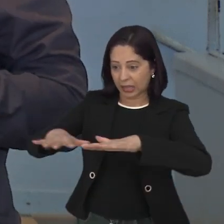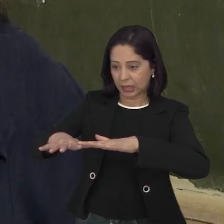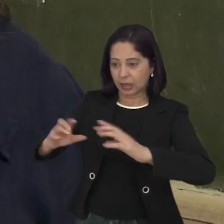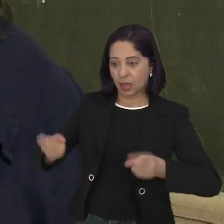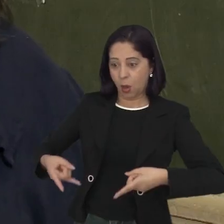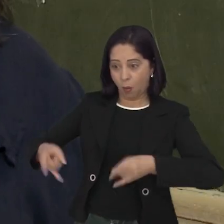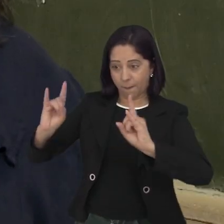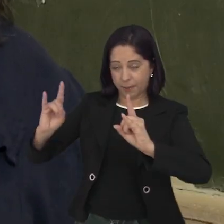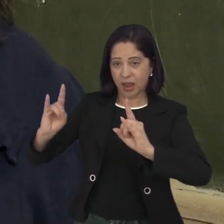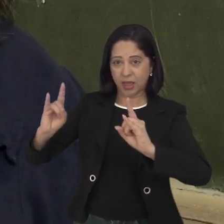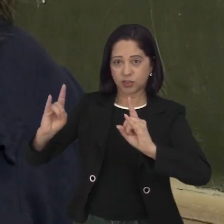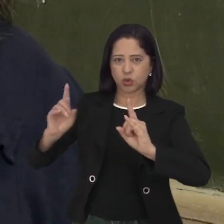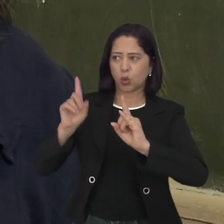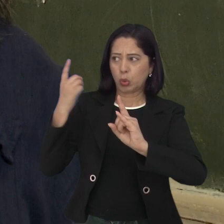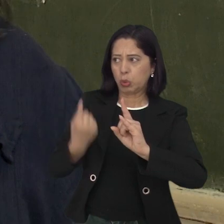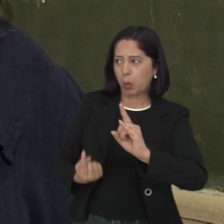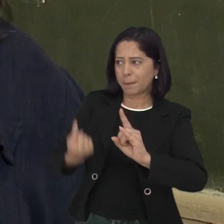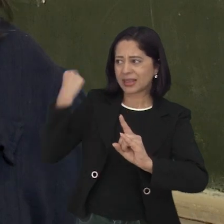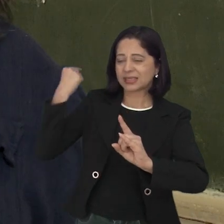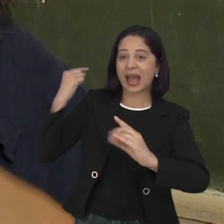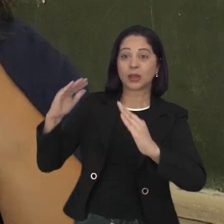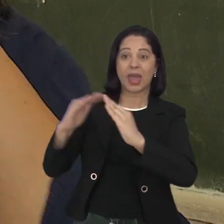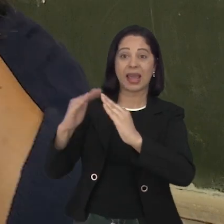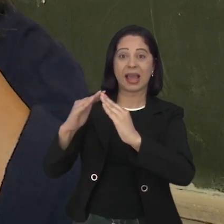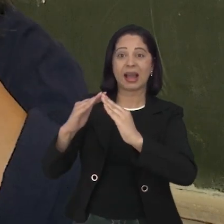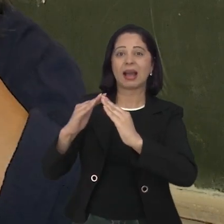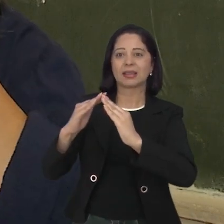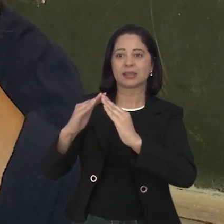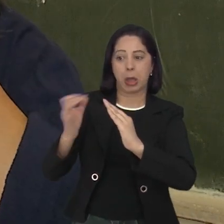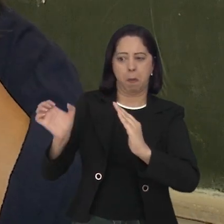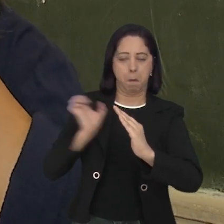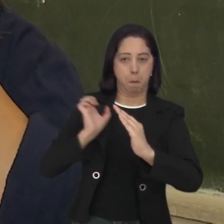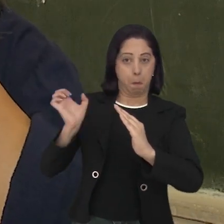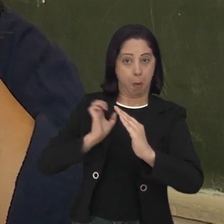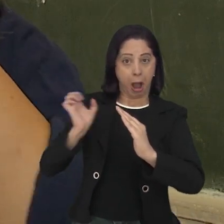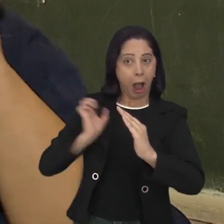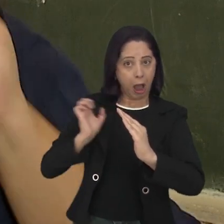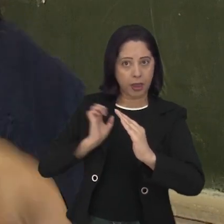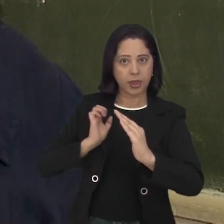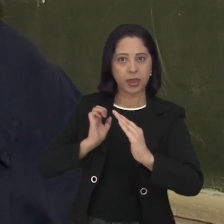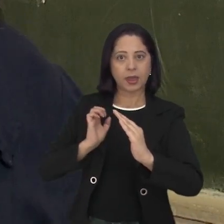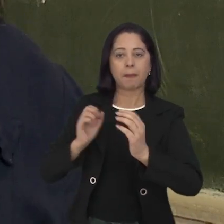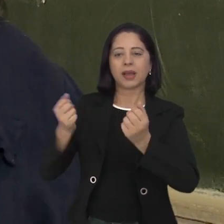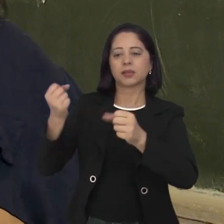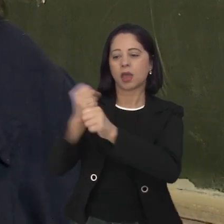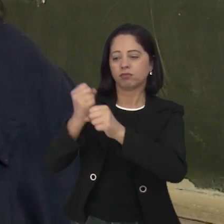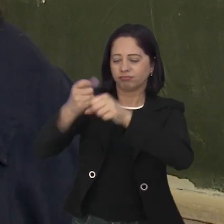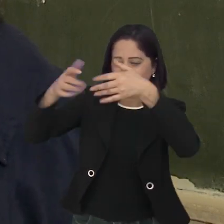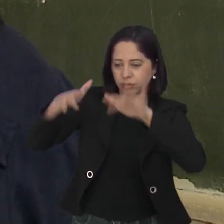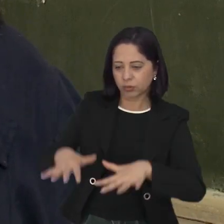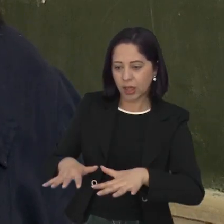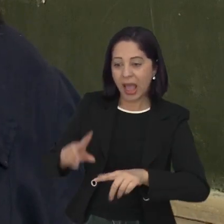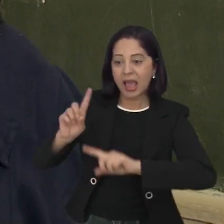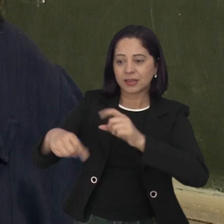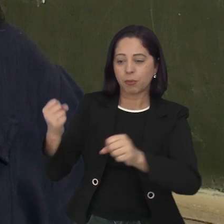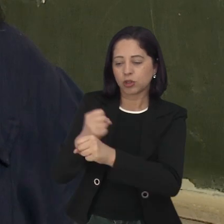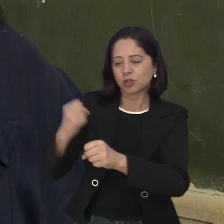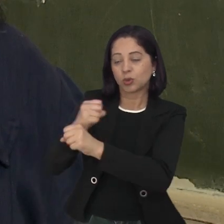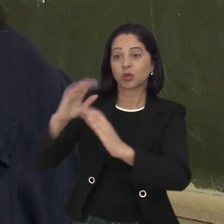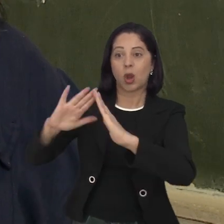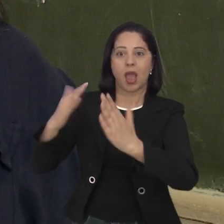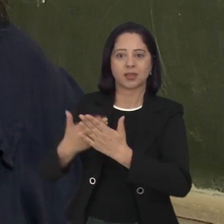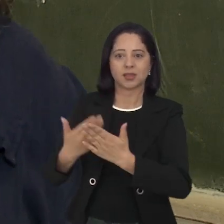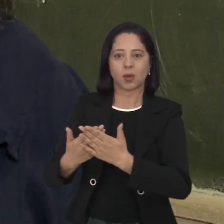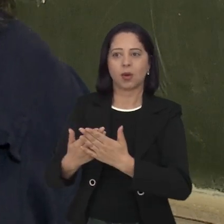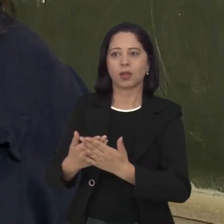escola o nosso prédio ele atual ele era uma antiga mansão que foi derrubada em 1950 e